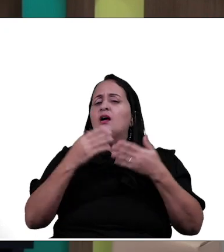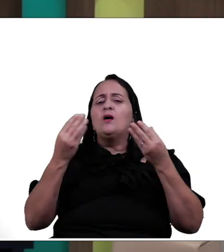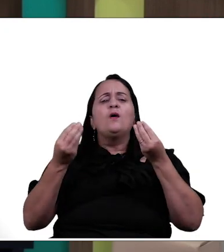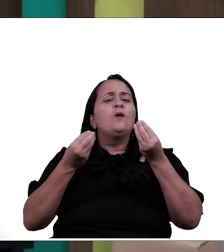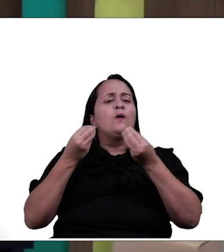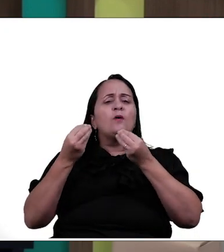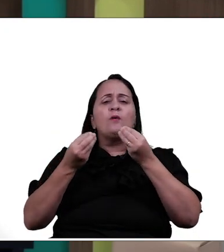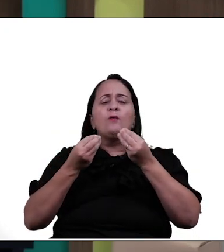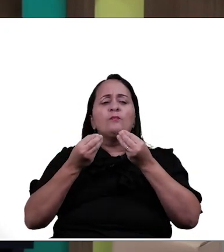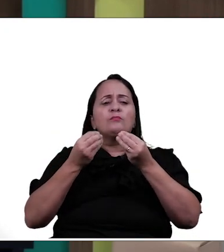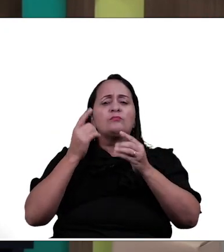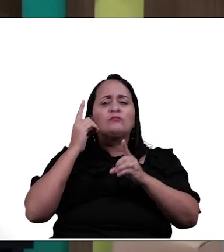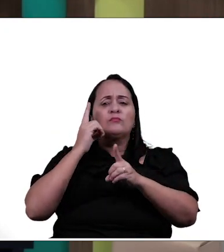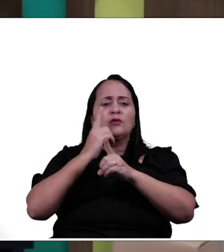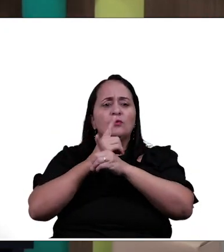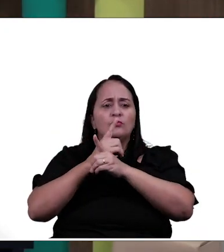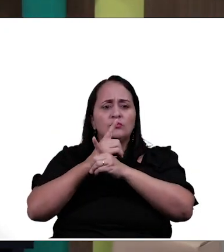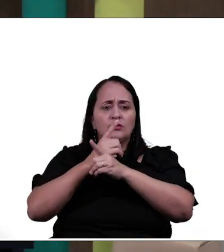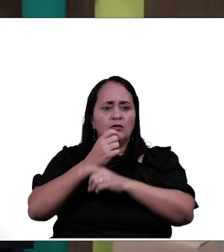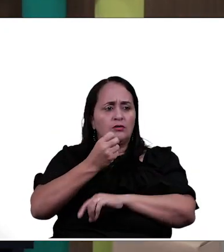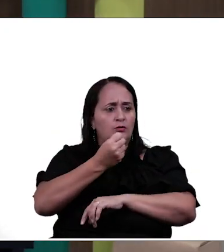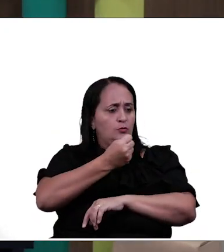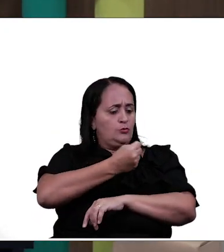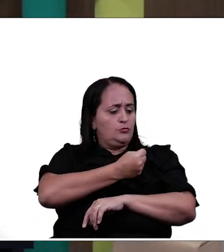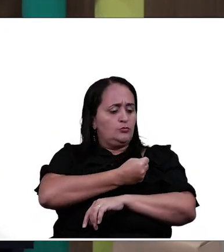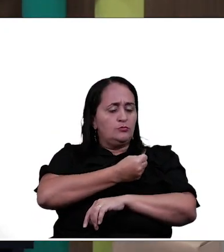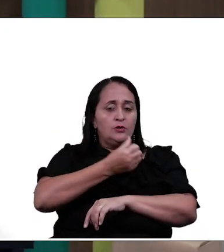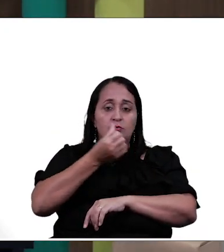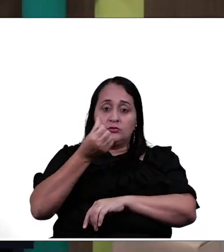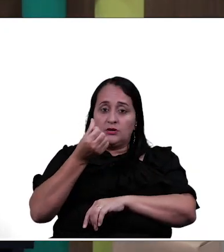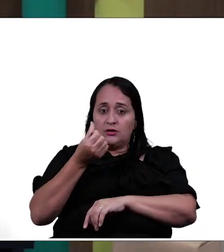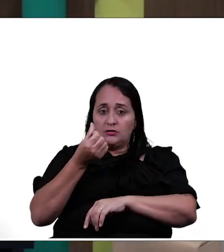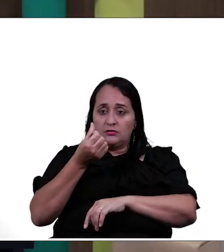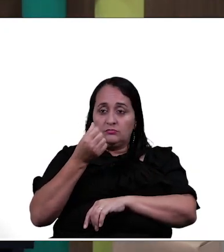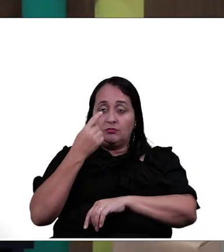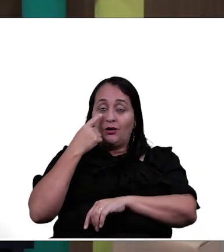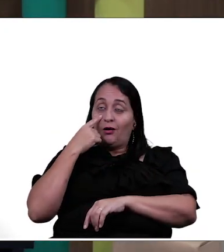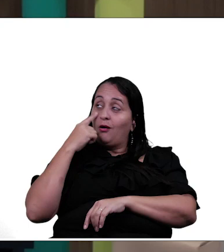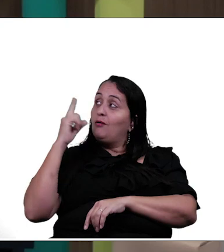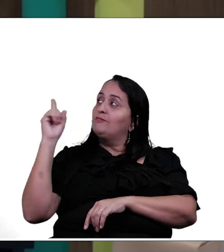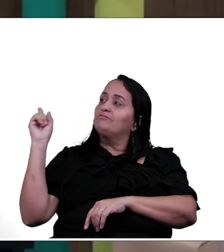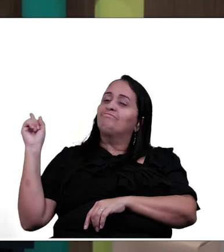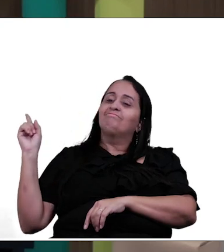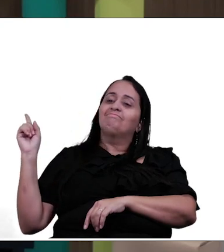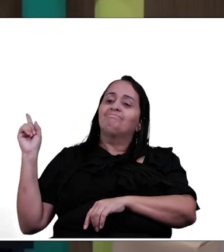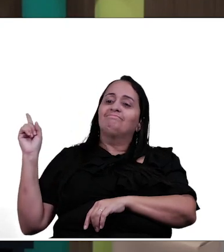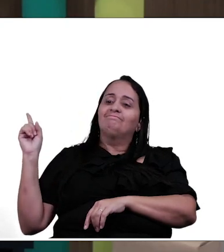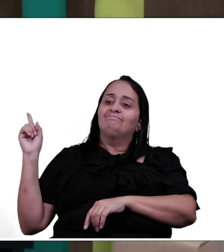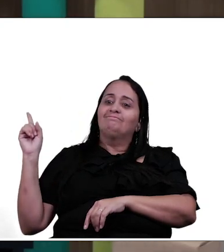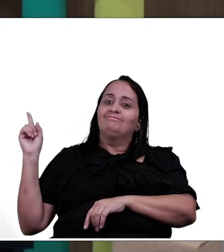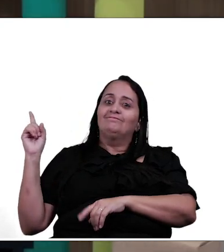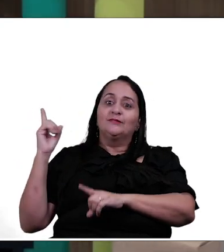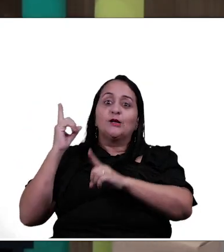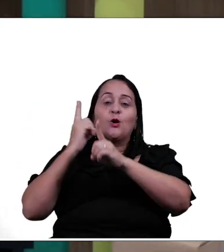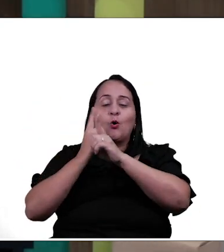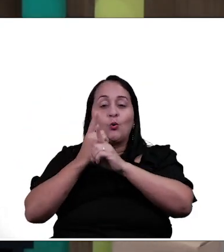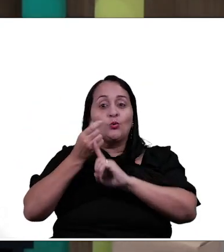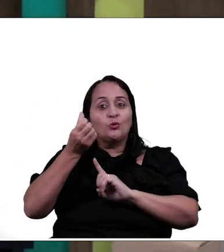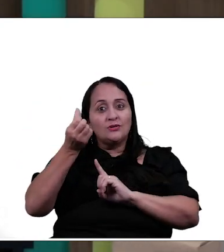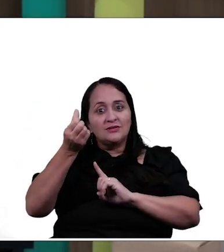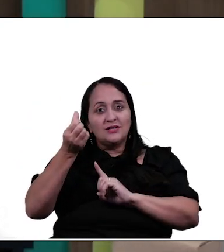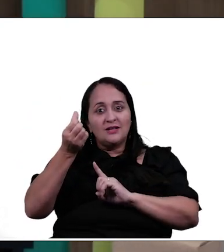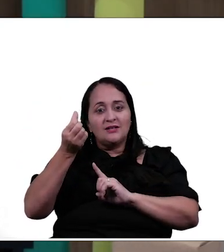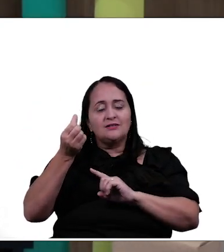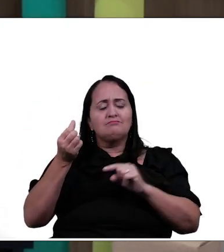racional, partindo do princípio que todo número racional pode ser escrito na forma de uma fração. Nós vimos que